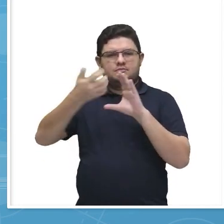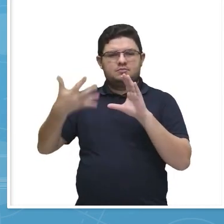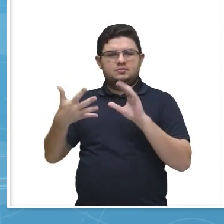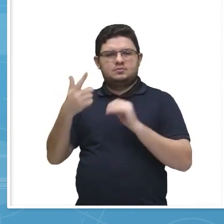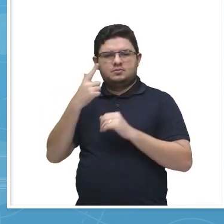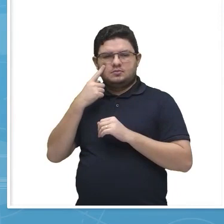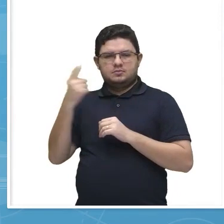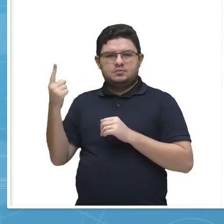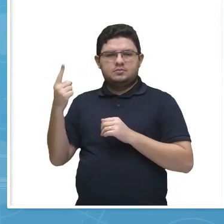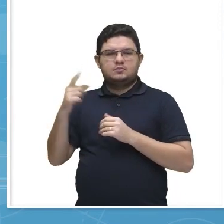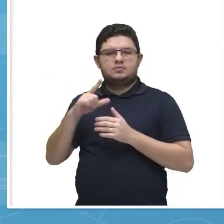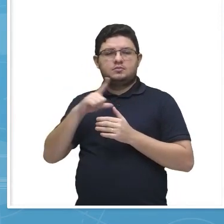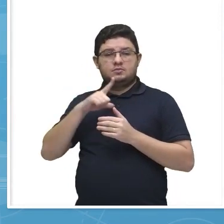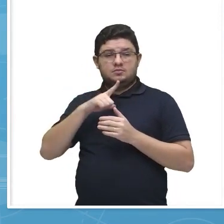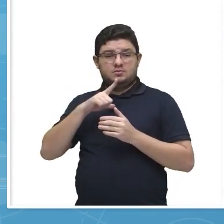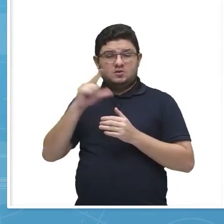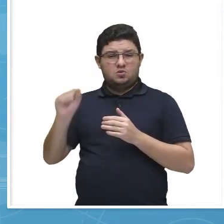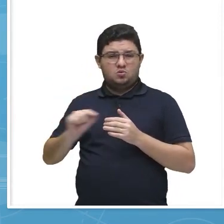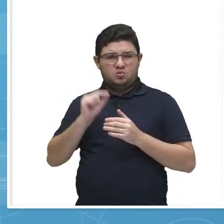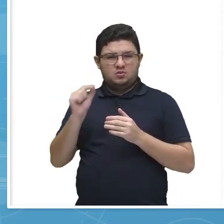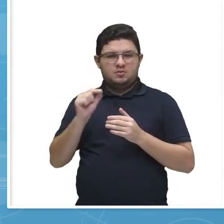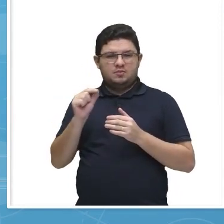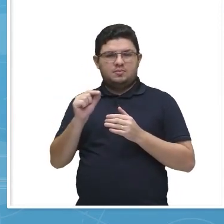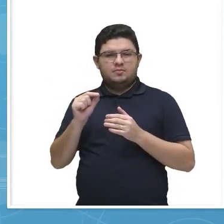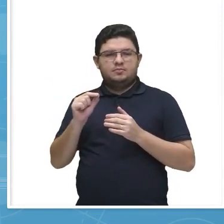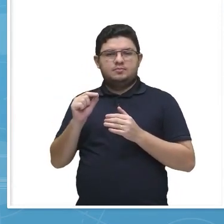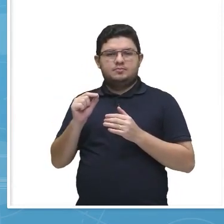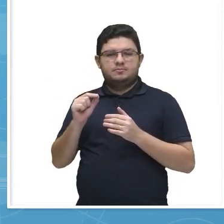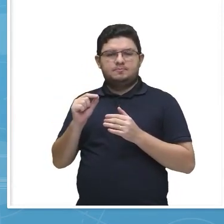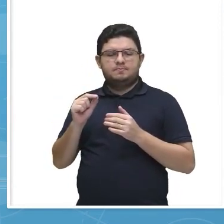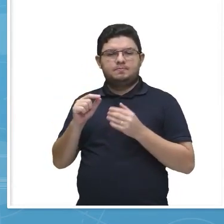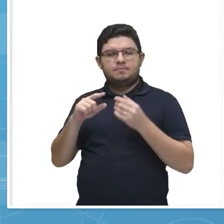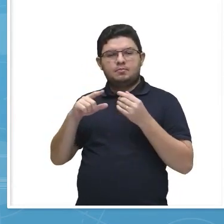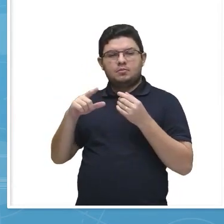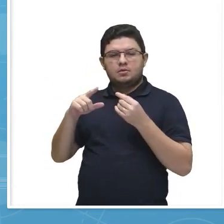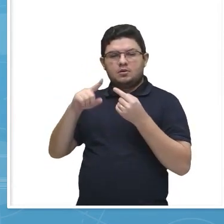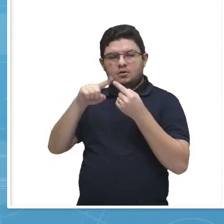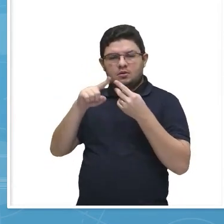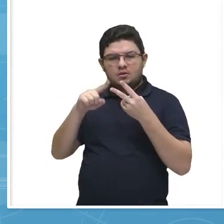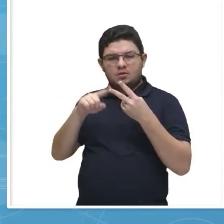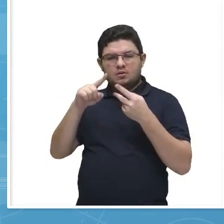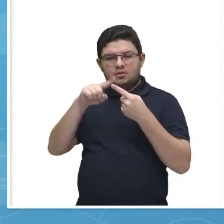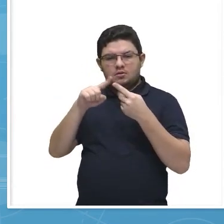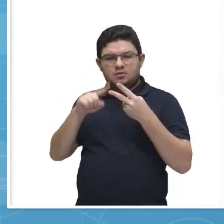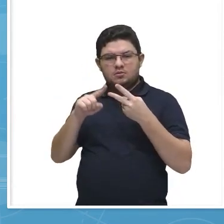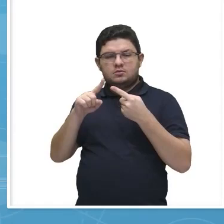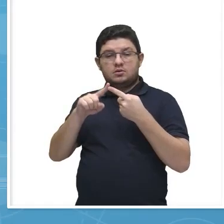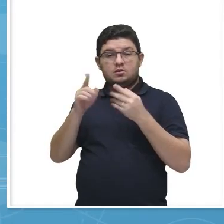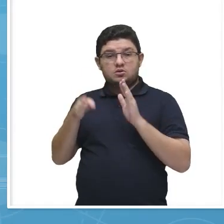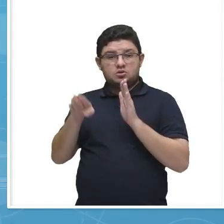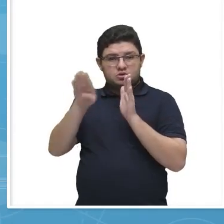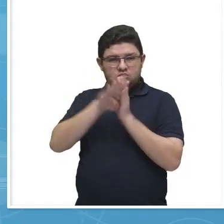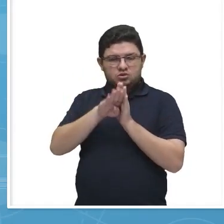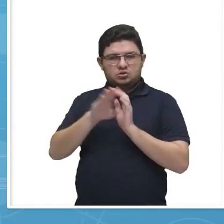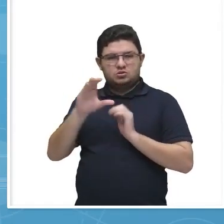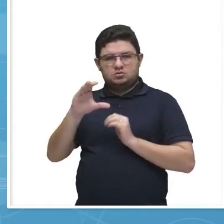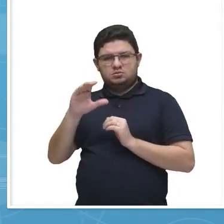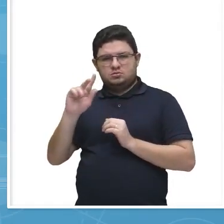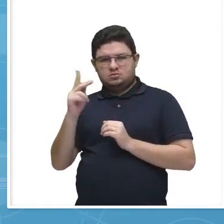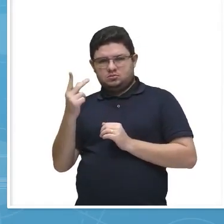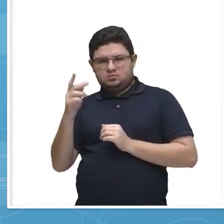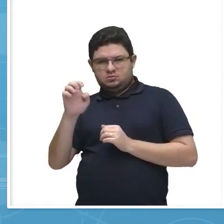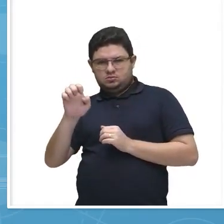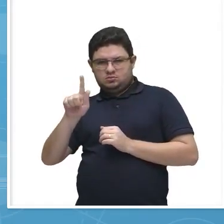importantes aqui. Então, esse predicado aqui chegou vitorioso na reta final, por ter esses dois núcleos, um verbo e um